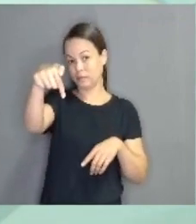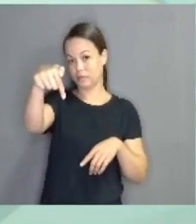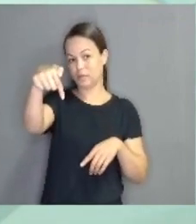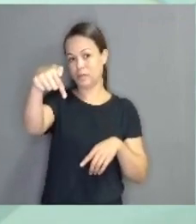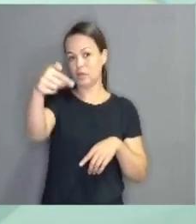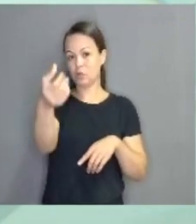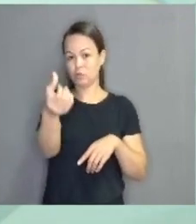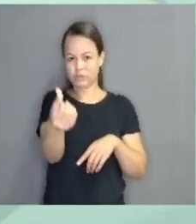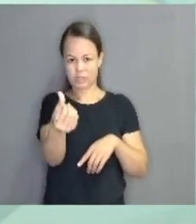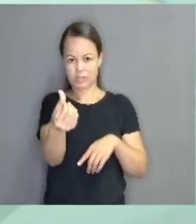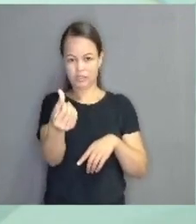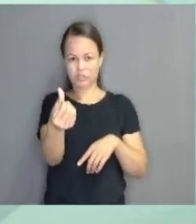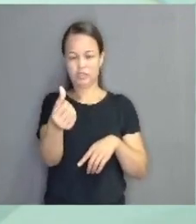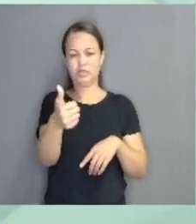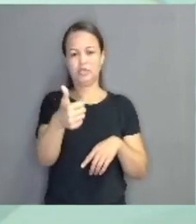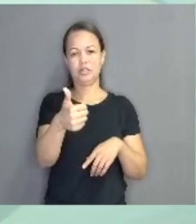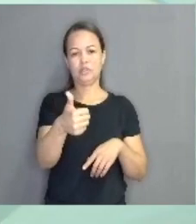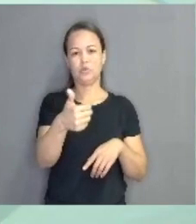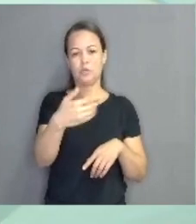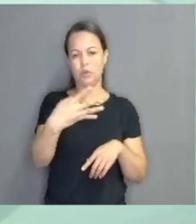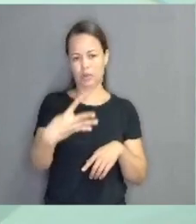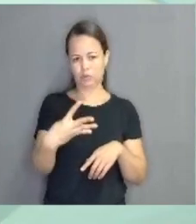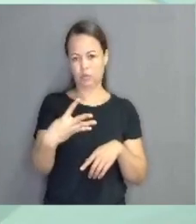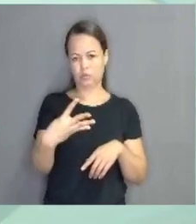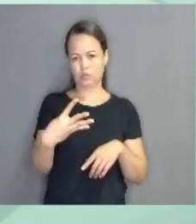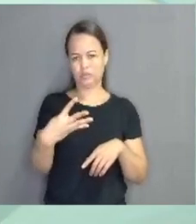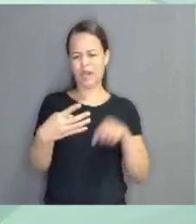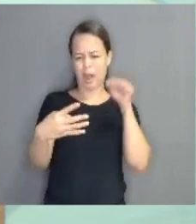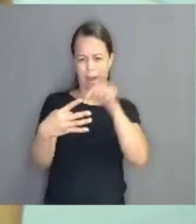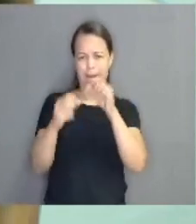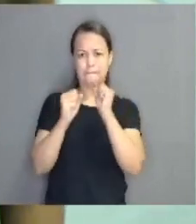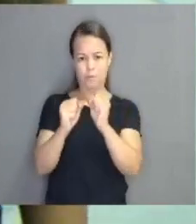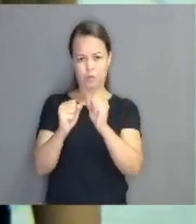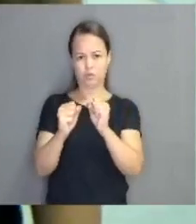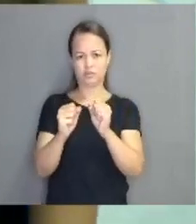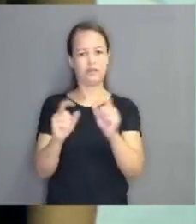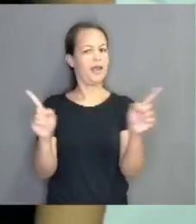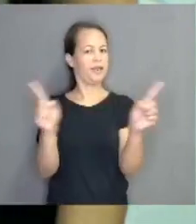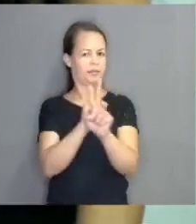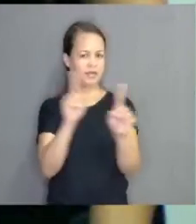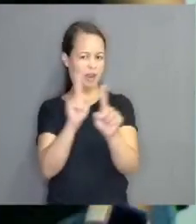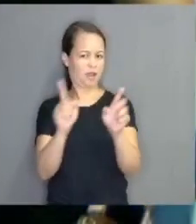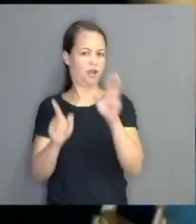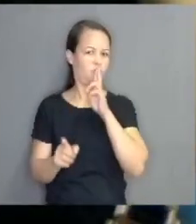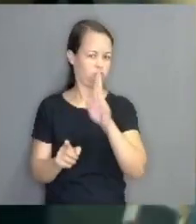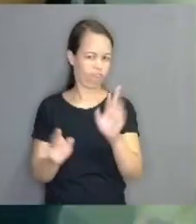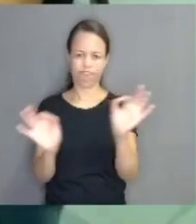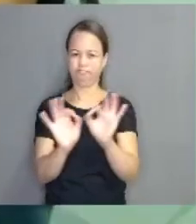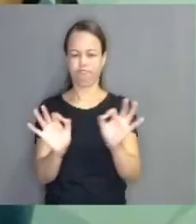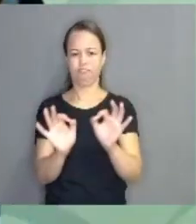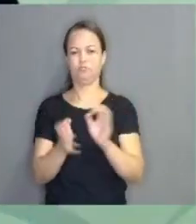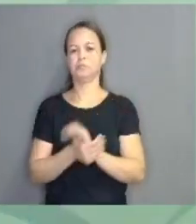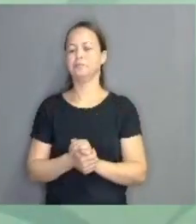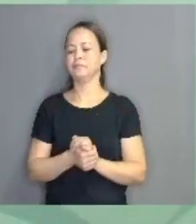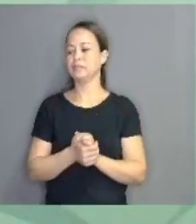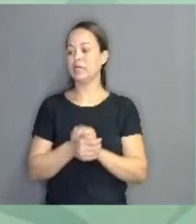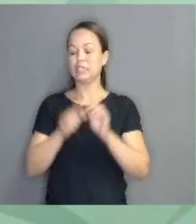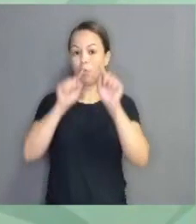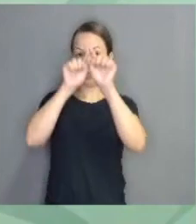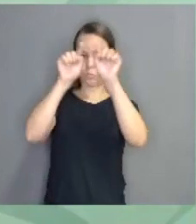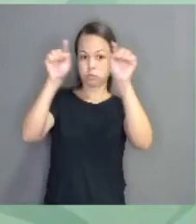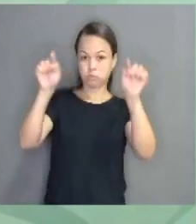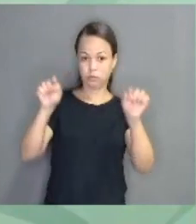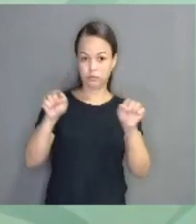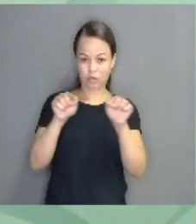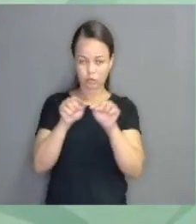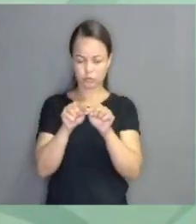e o 14. Essa plaquinha pode ser considerada? Não, ela não é nossa resposta. Vamos ver a última plaquinha. Aqui eu tenho